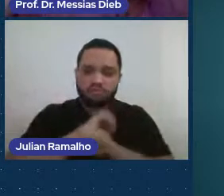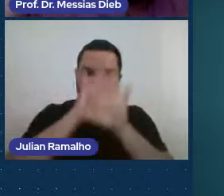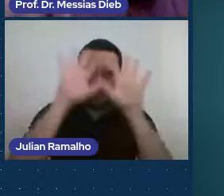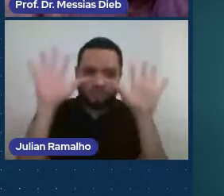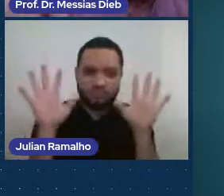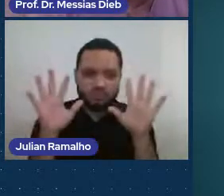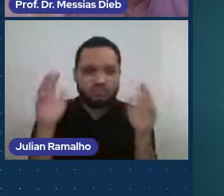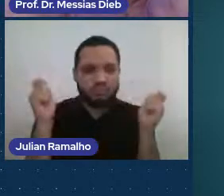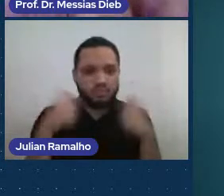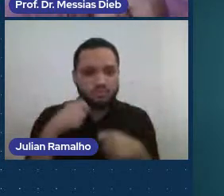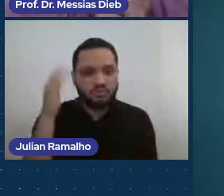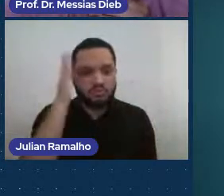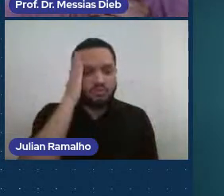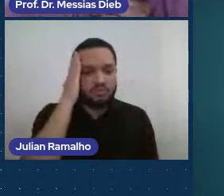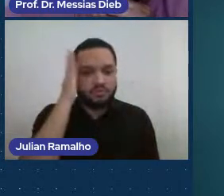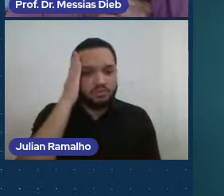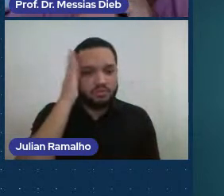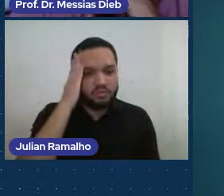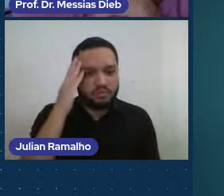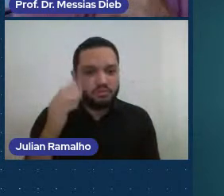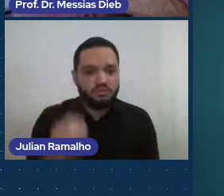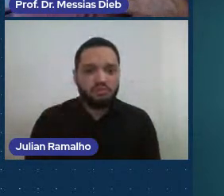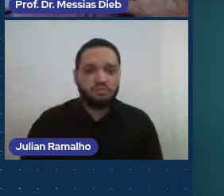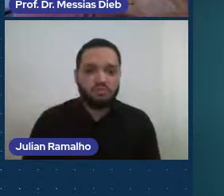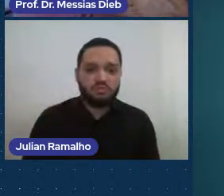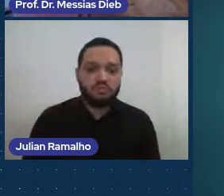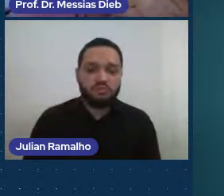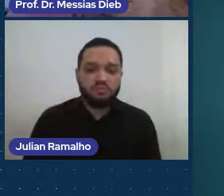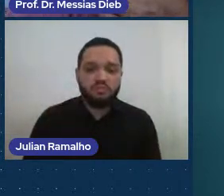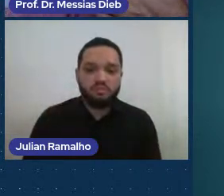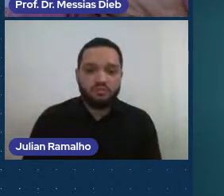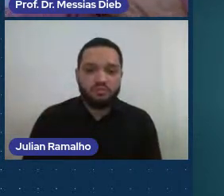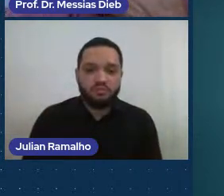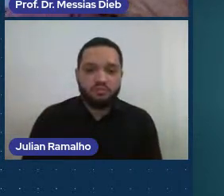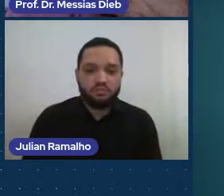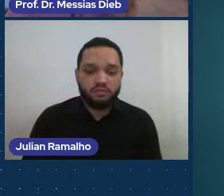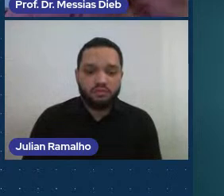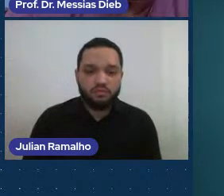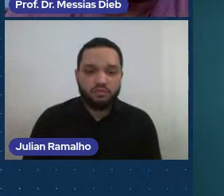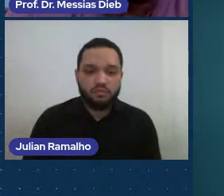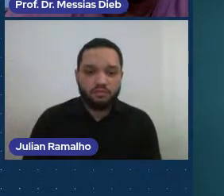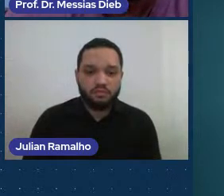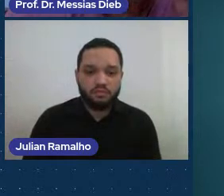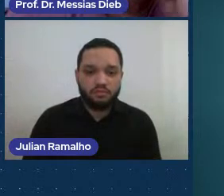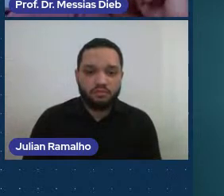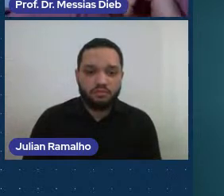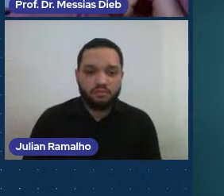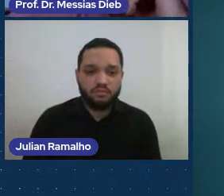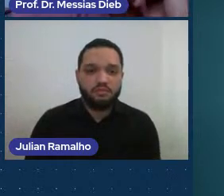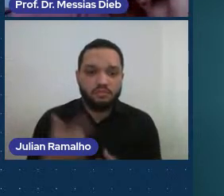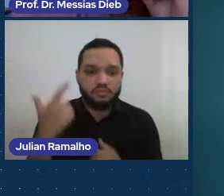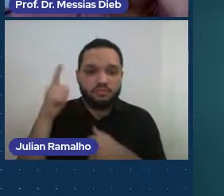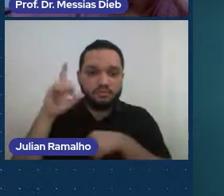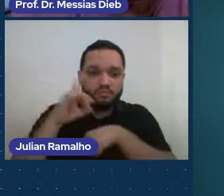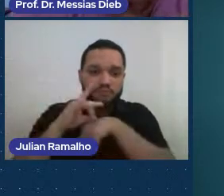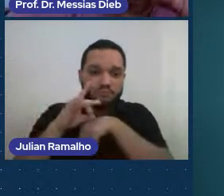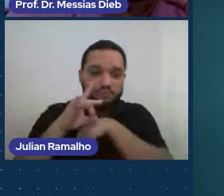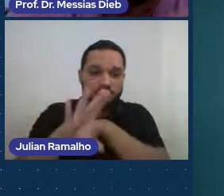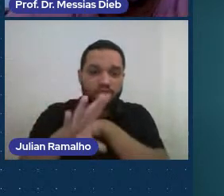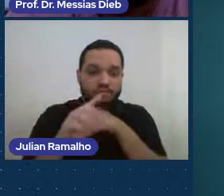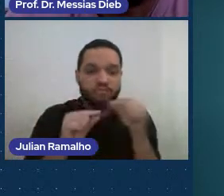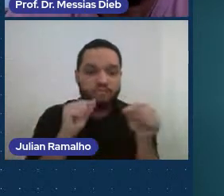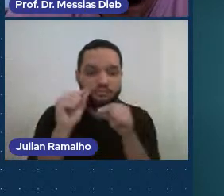saber, não, eu sei exatamente o que é que essa pessoa quer estudar, né? Muito bem. Uma outra dica que eu quero dar é